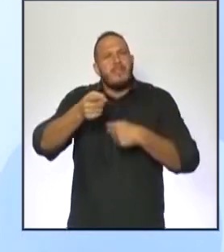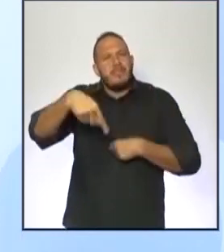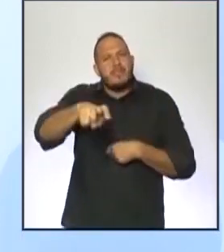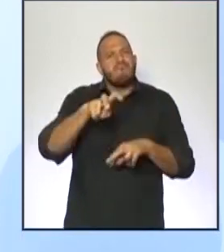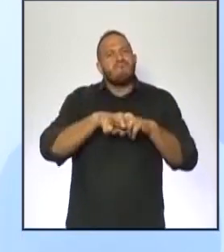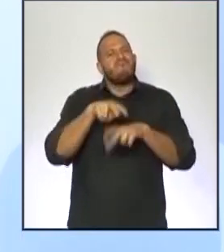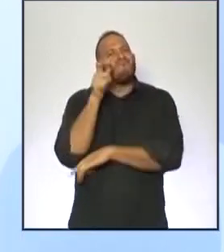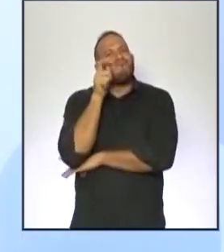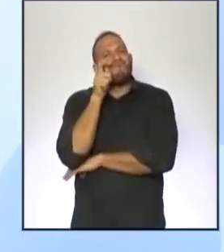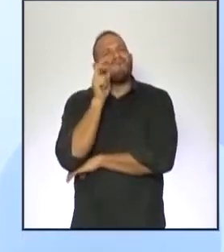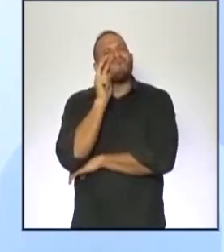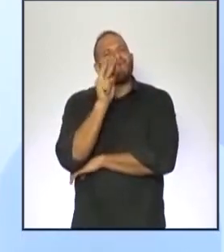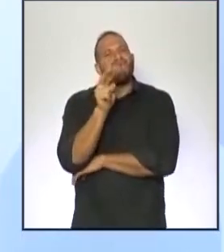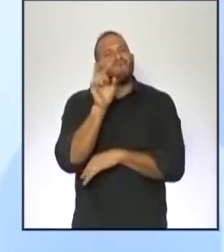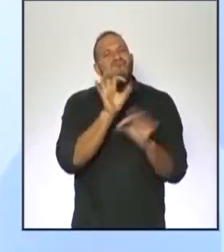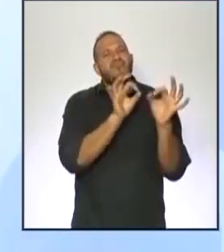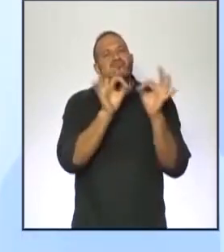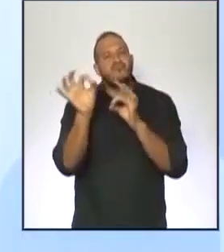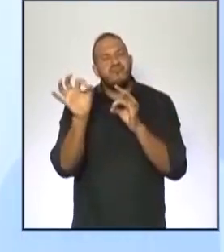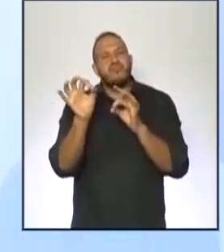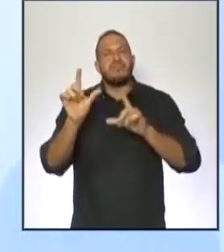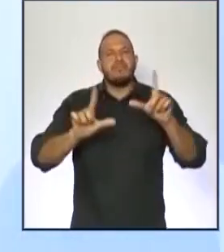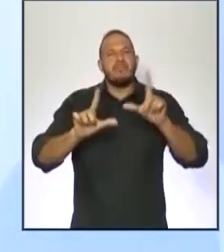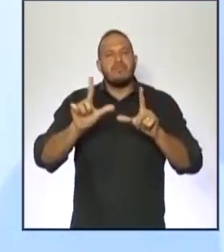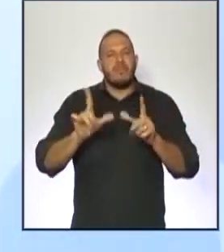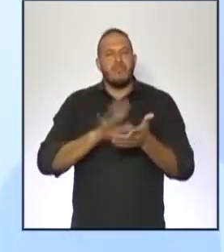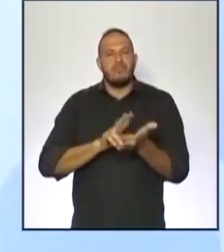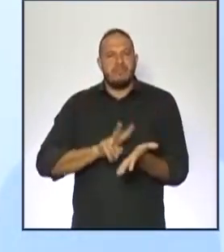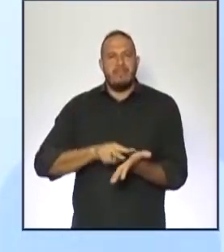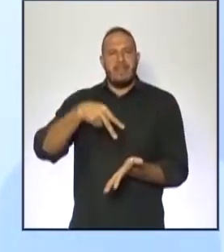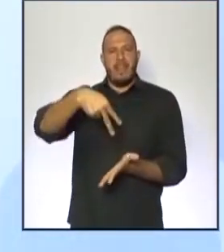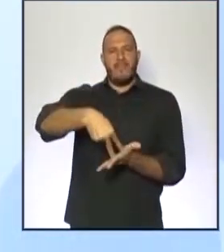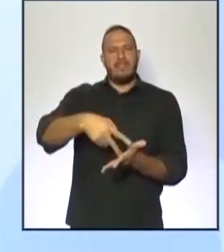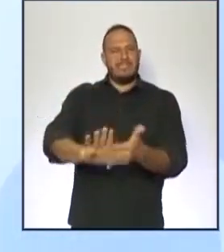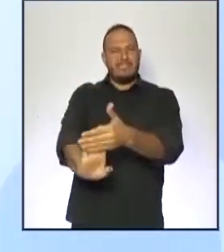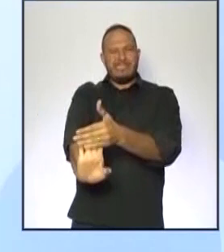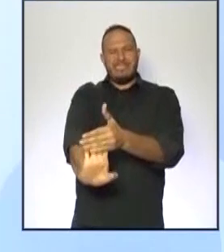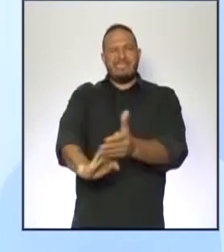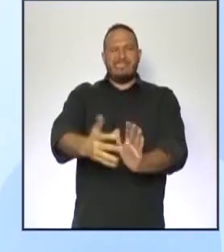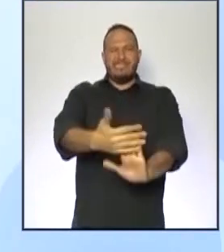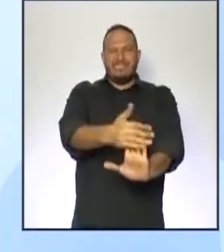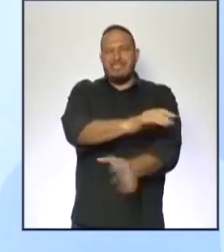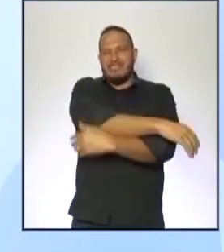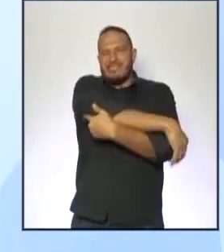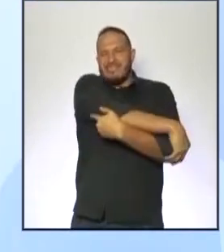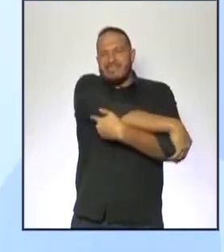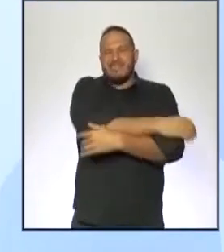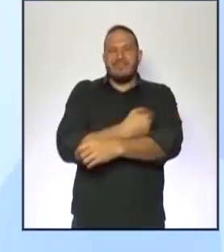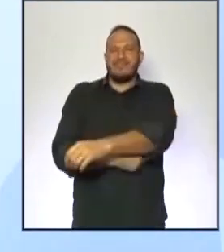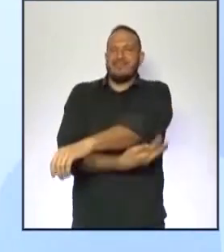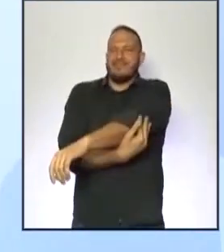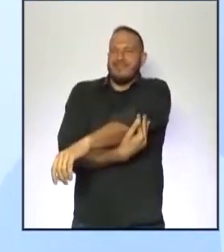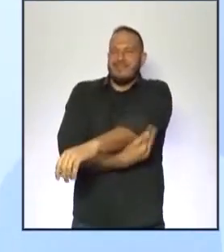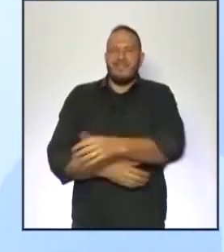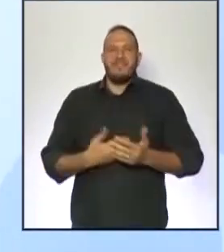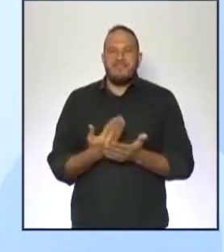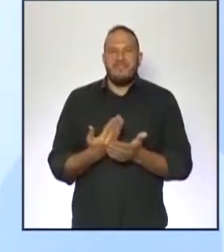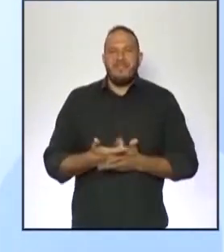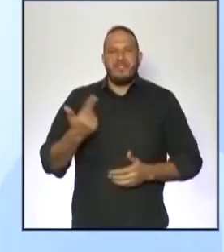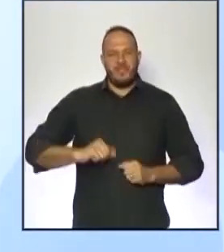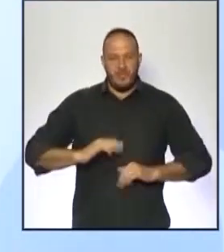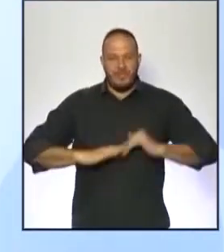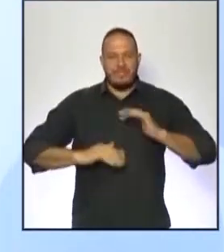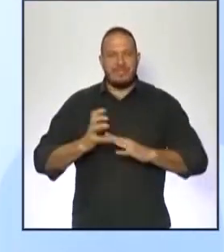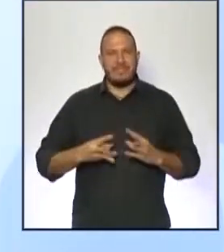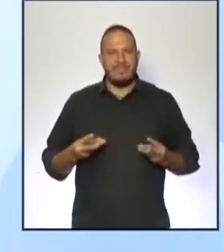para que se levante. Vamos fazer um pequeno alongamento, aquecer os motores para mais uma aula mão na massa. Vamos